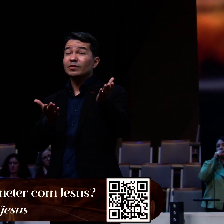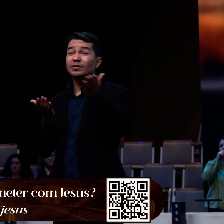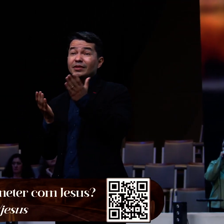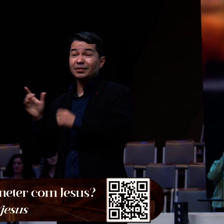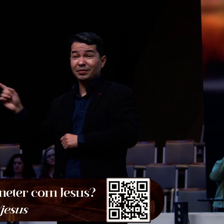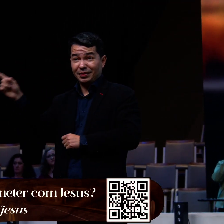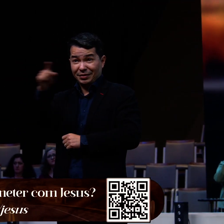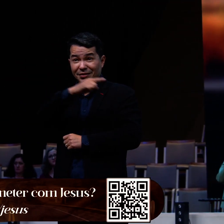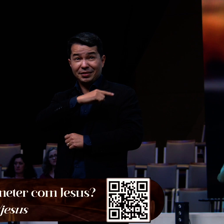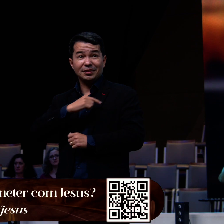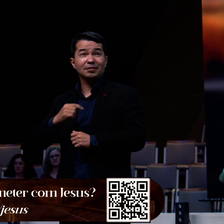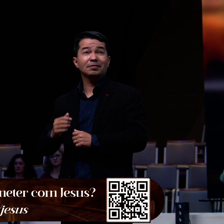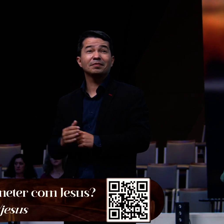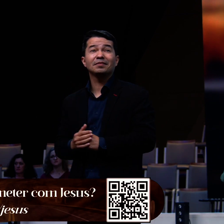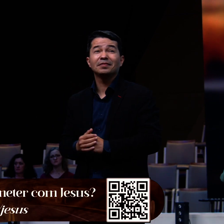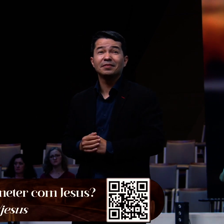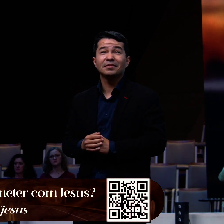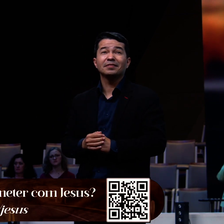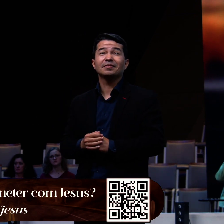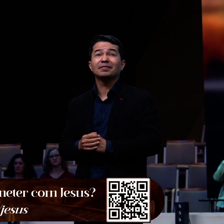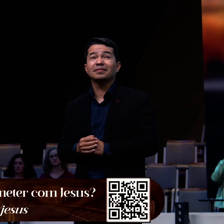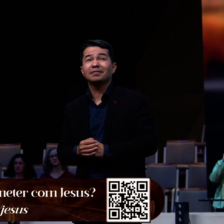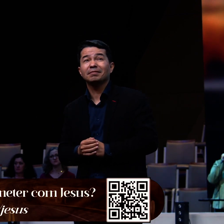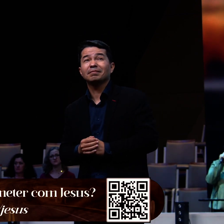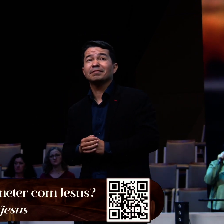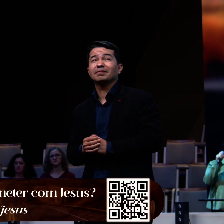Tem alguns amigos meus aqui.